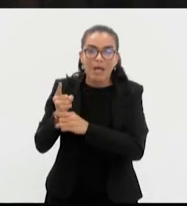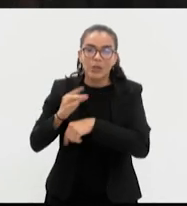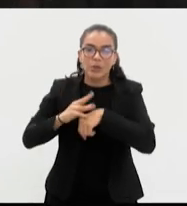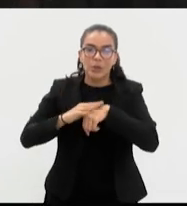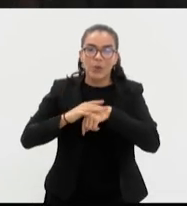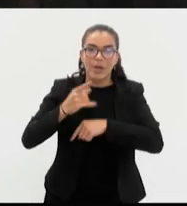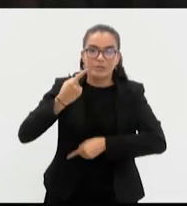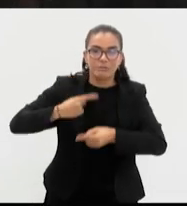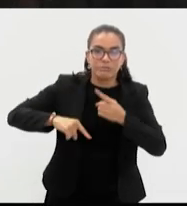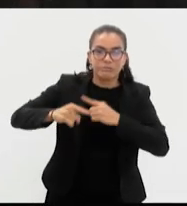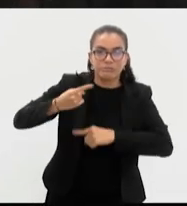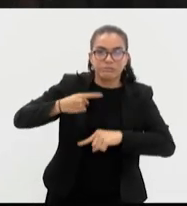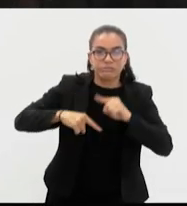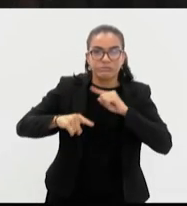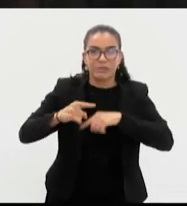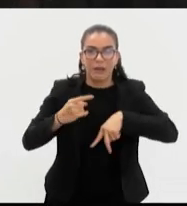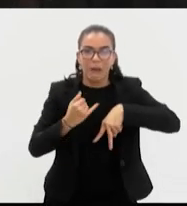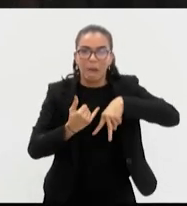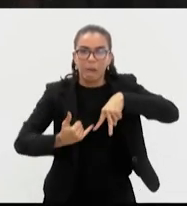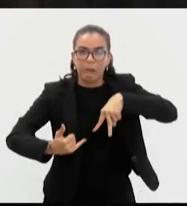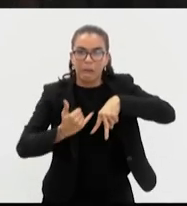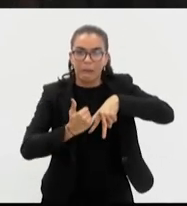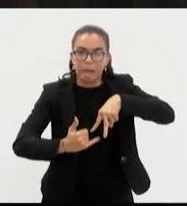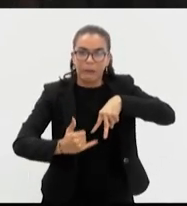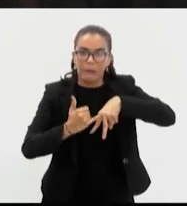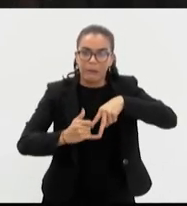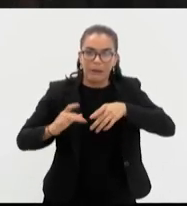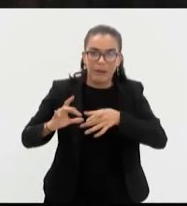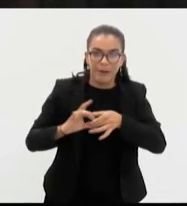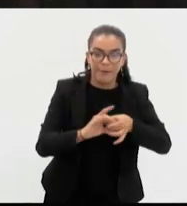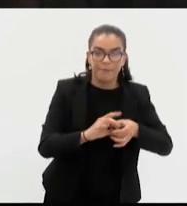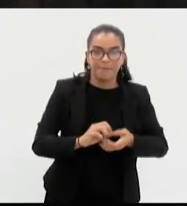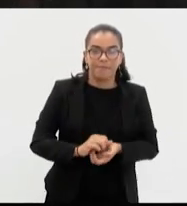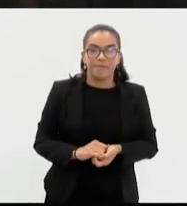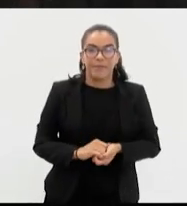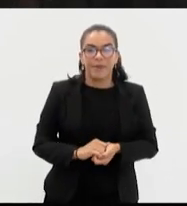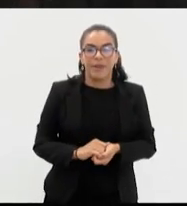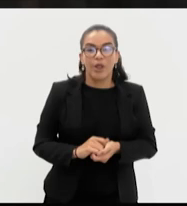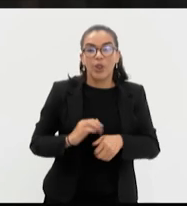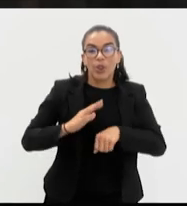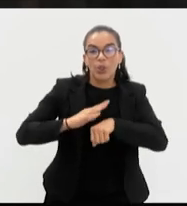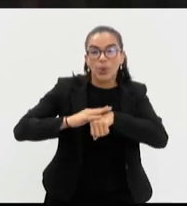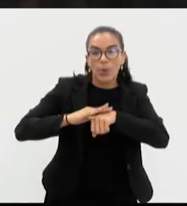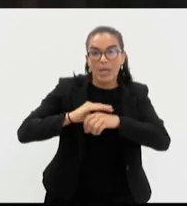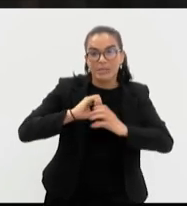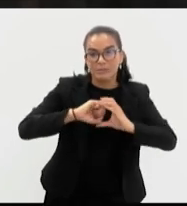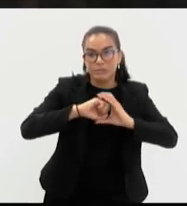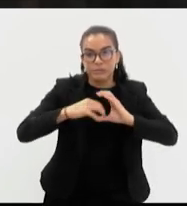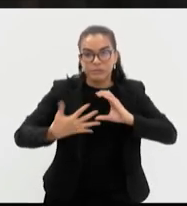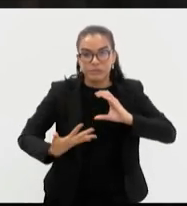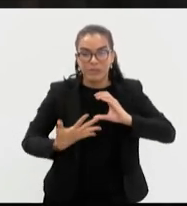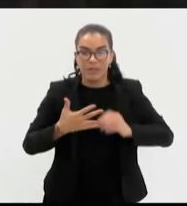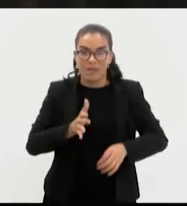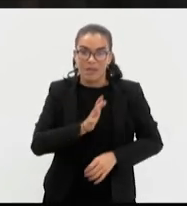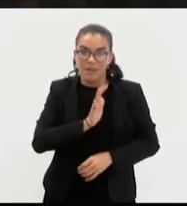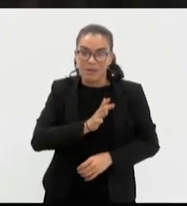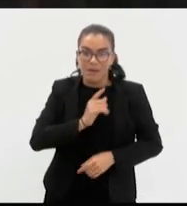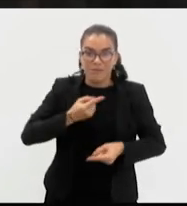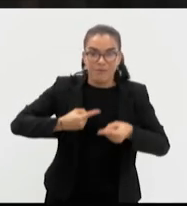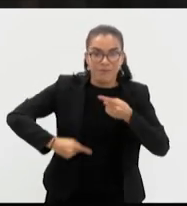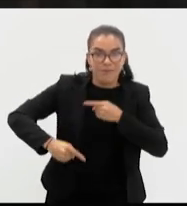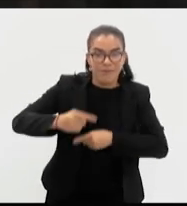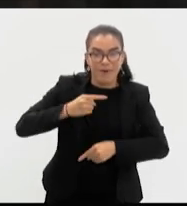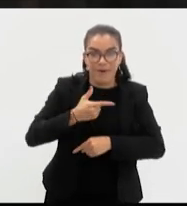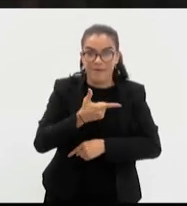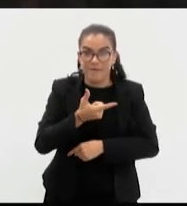cardiovasculares combinados 19 morbidade de doenças cardiovasculares